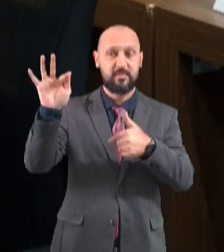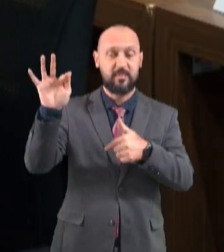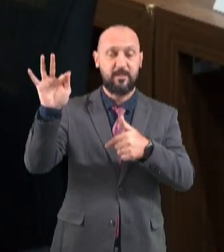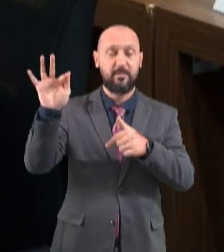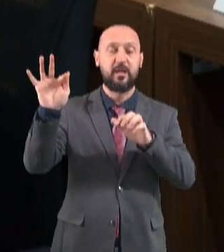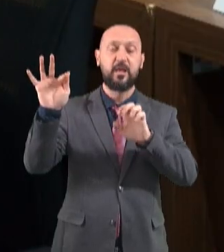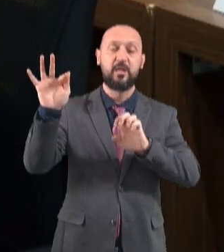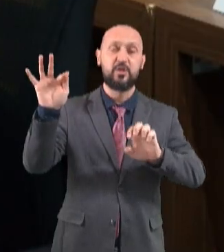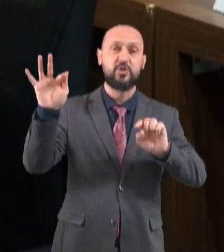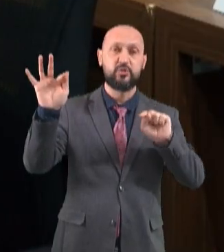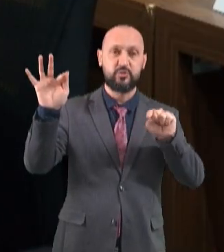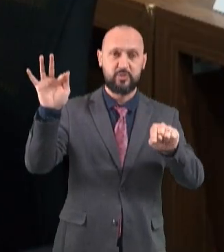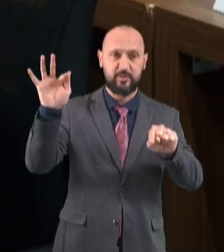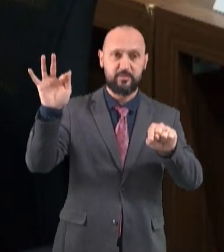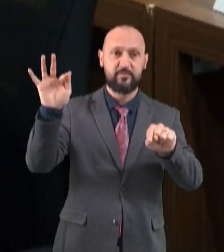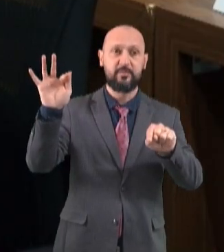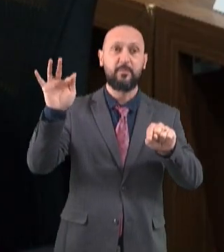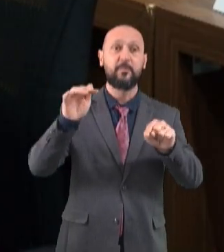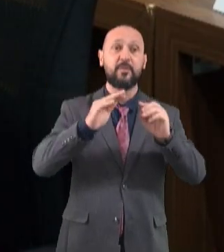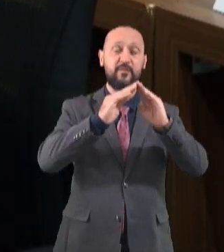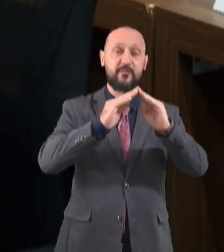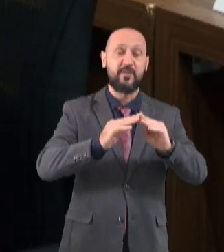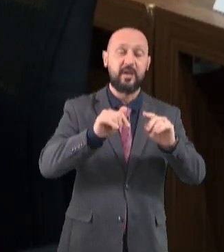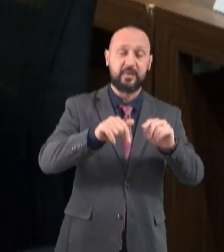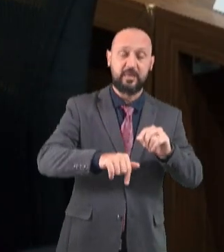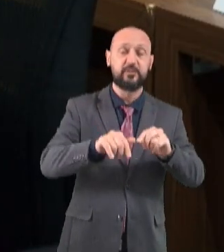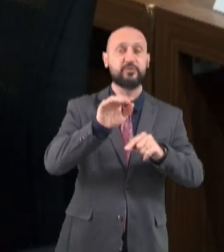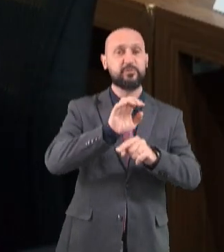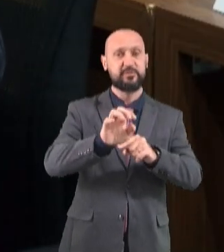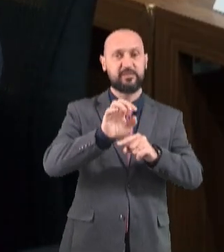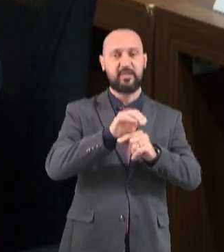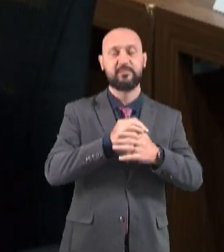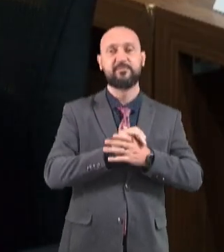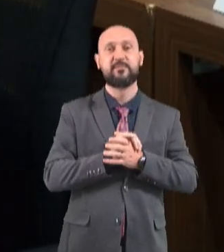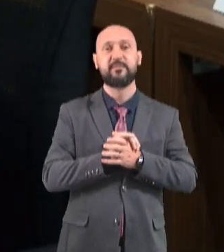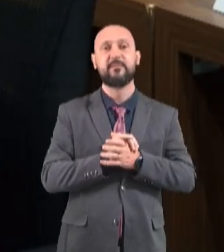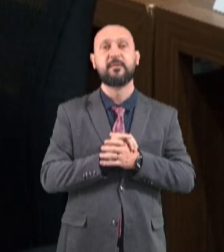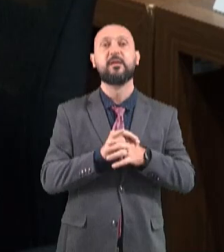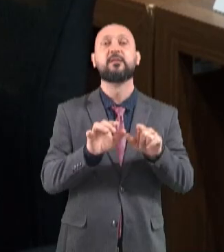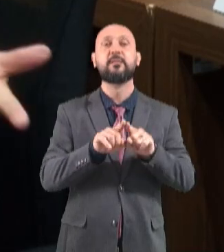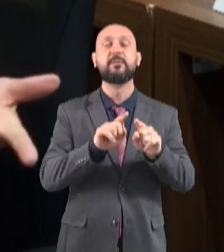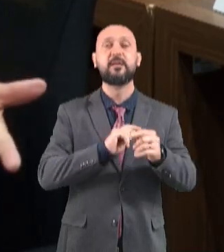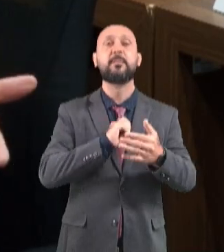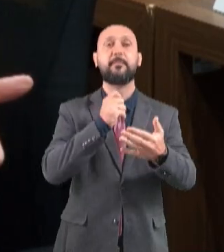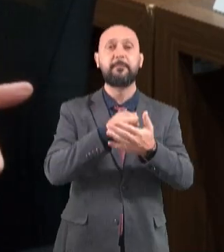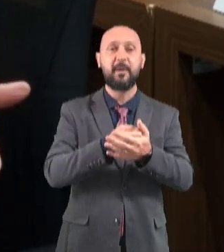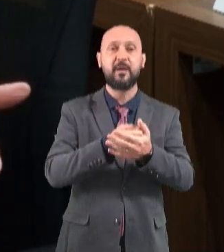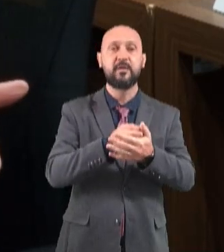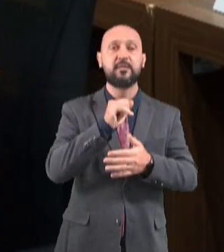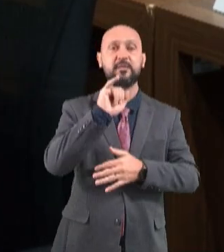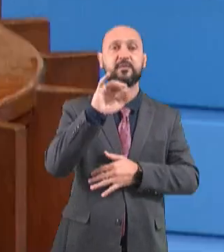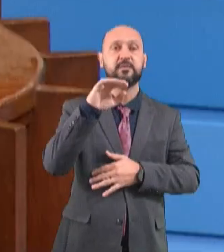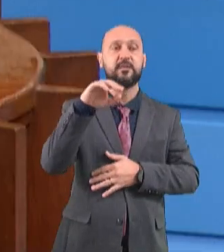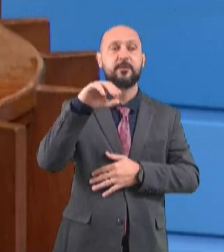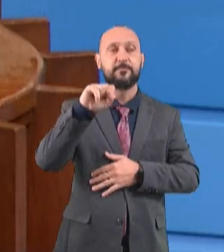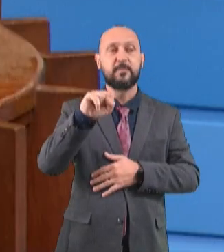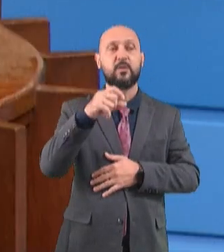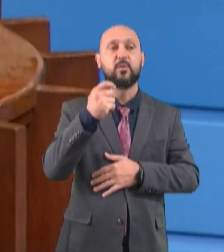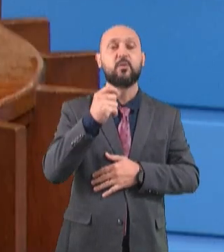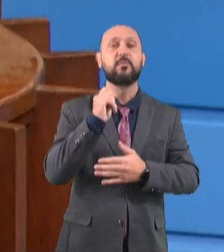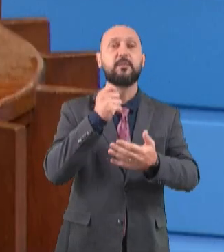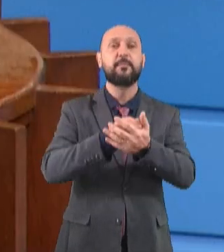inscrição estadual, pois ele está estabelecido aqui dentro do Estado, mas também tem que pagar o ICMS, porque como é que